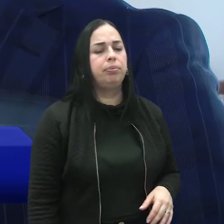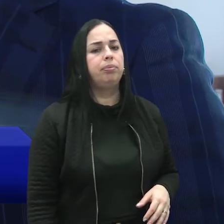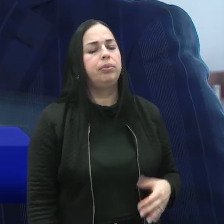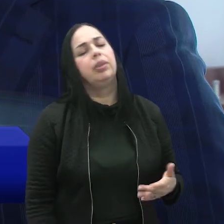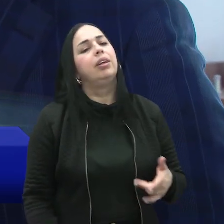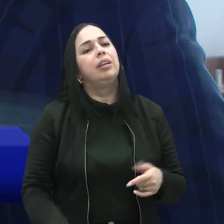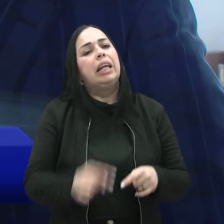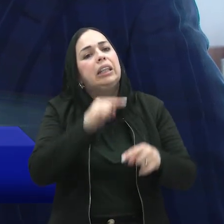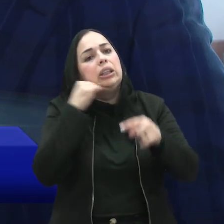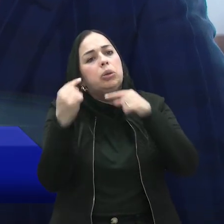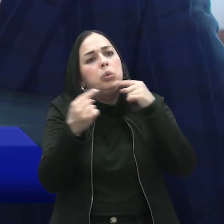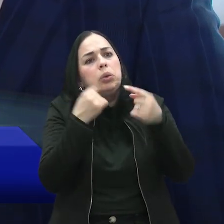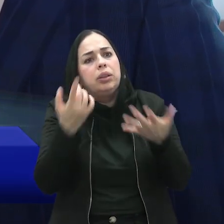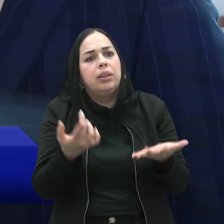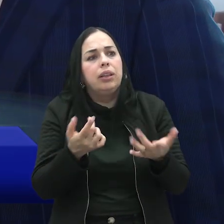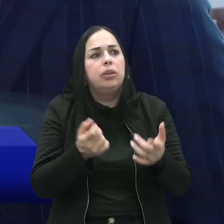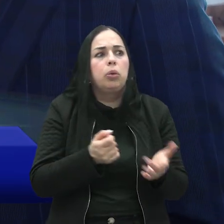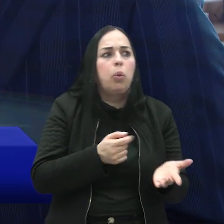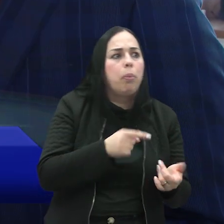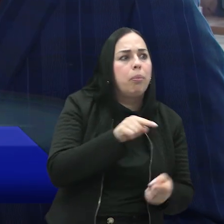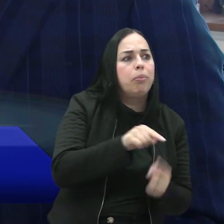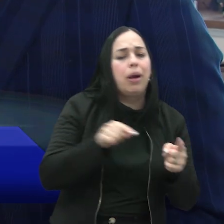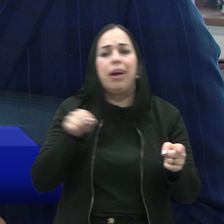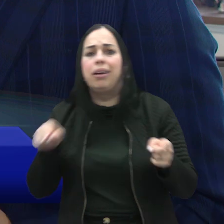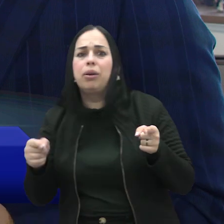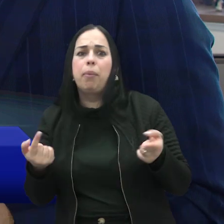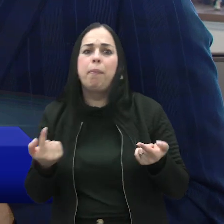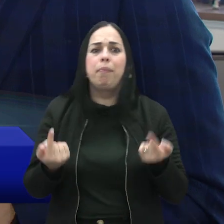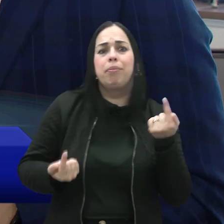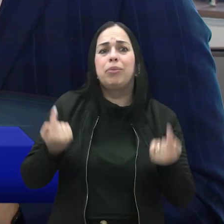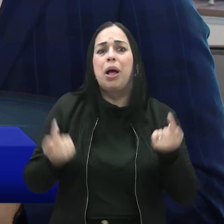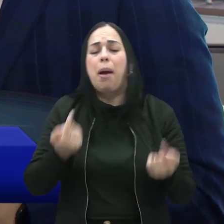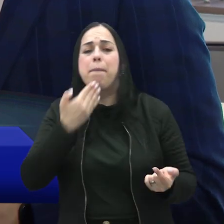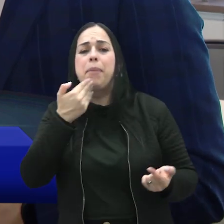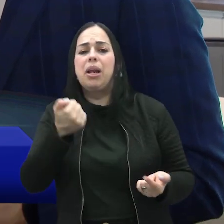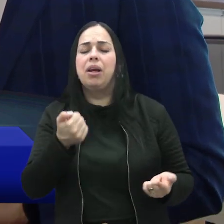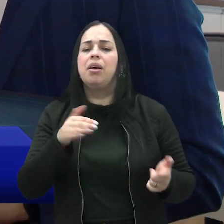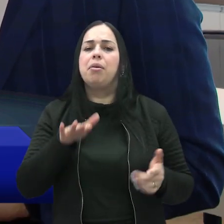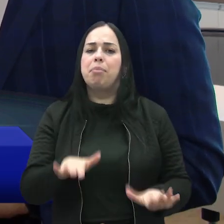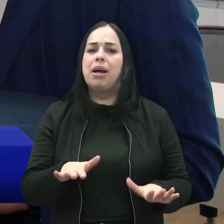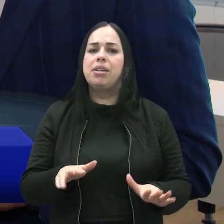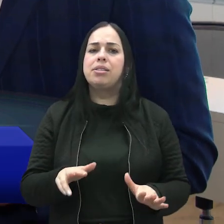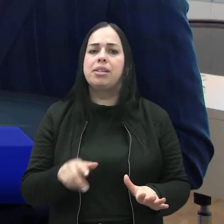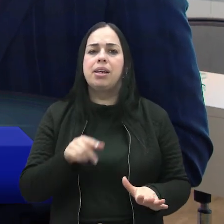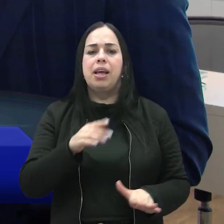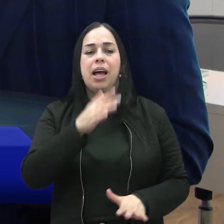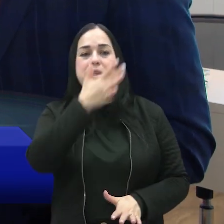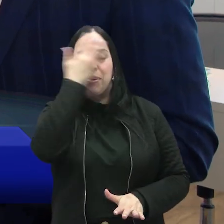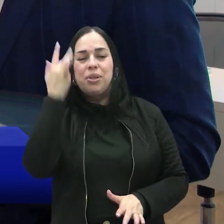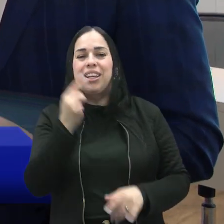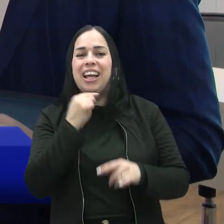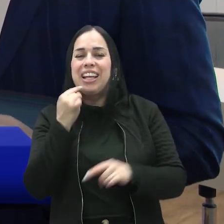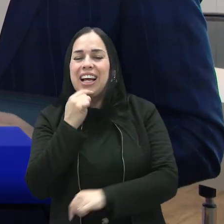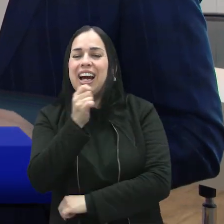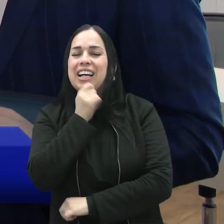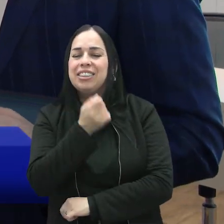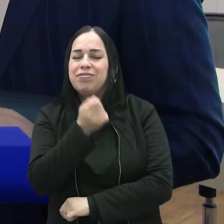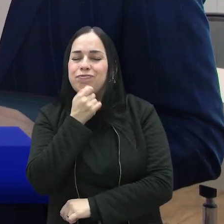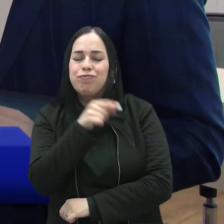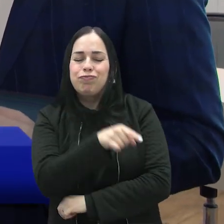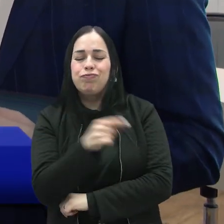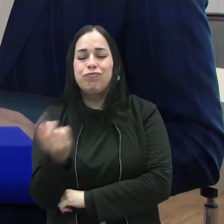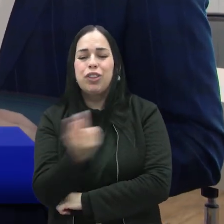E as pessoas têm muita dúvida, né, de comprar ou alugar. Nesse movimento de mercado, pode significar para quem está em dúvida entre comprar